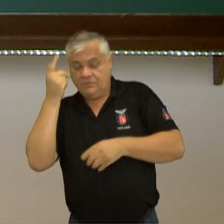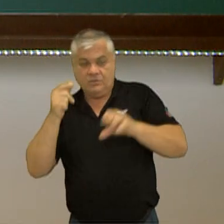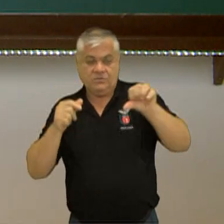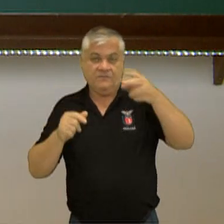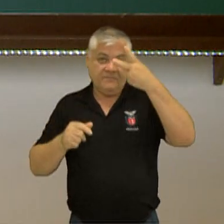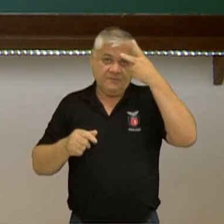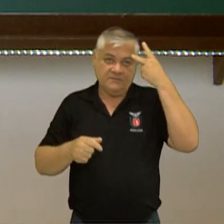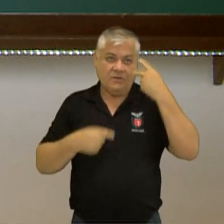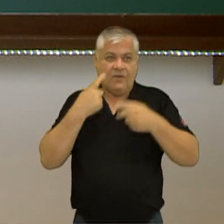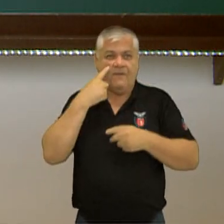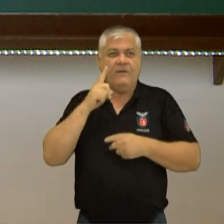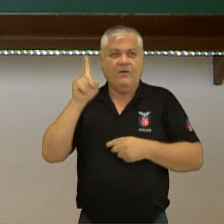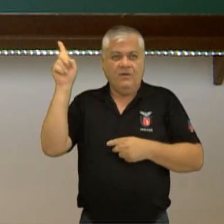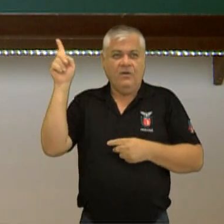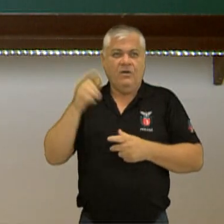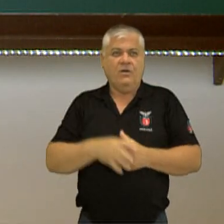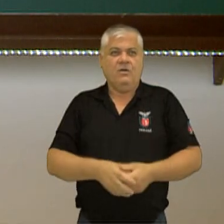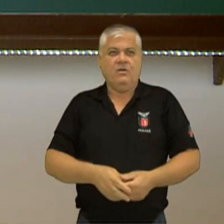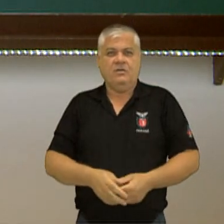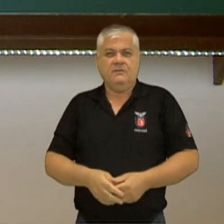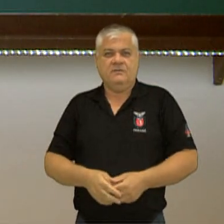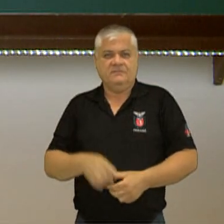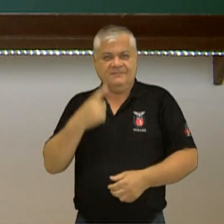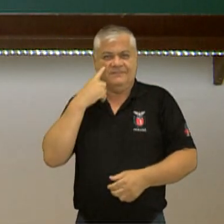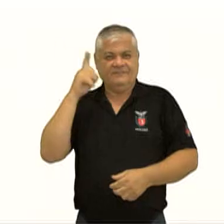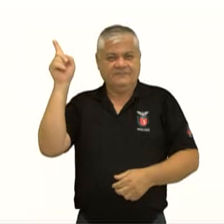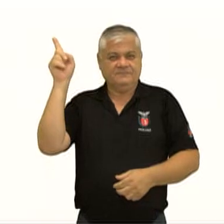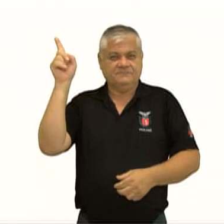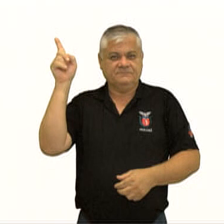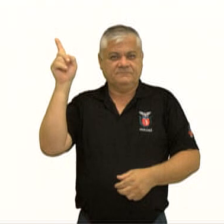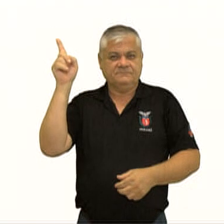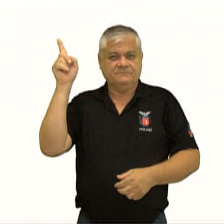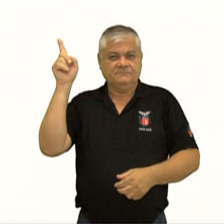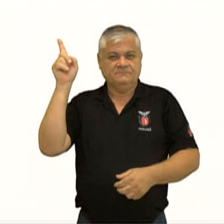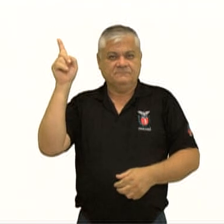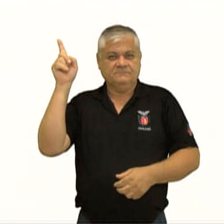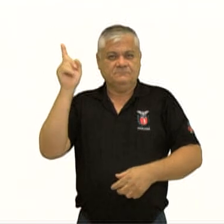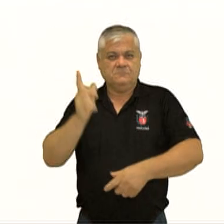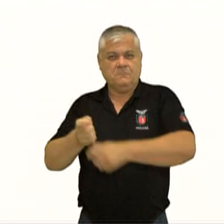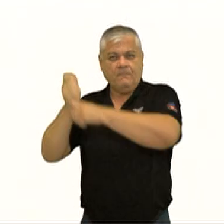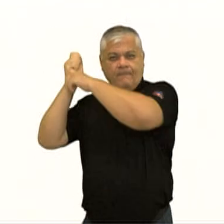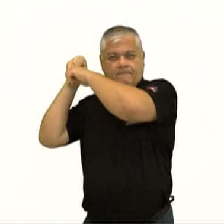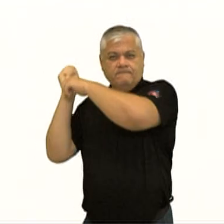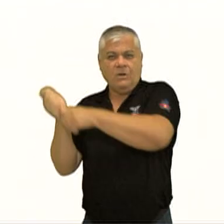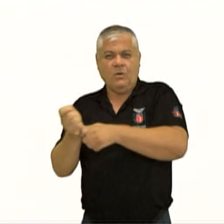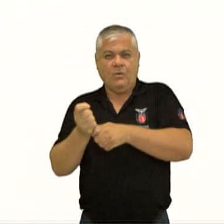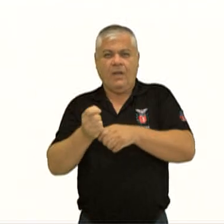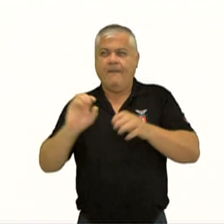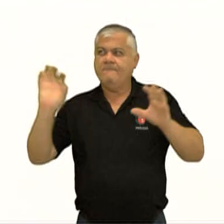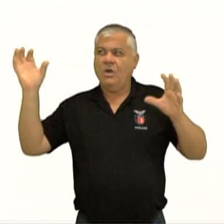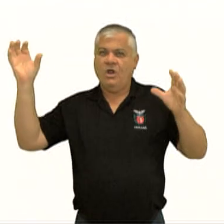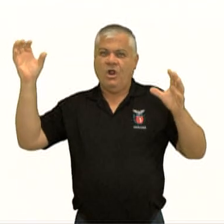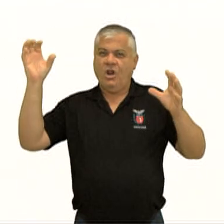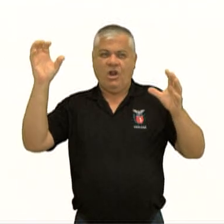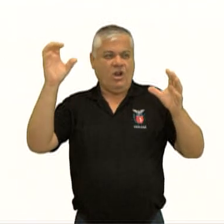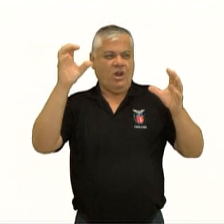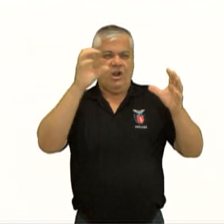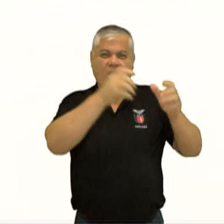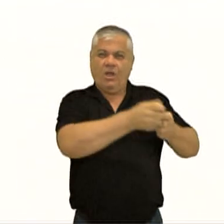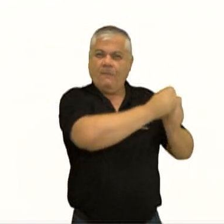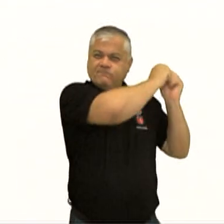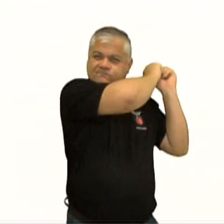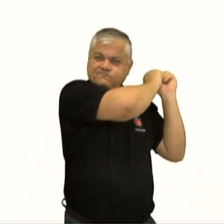Uma imagem para vocês verem aqui de uma rebatida, ó, em câmera lenta, a bola chegando, Ele faz um movimento com o taco,